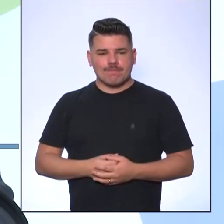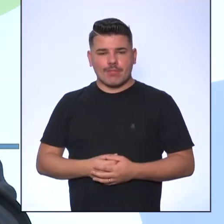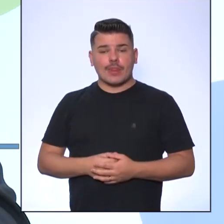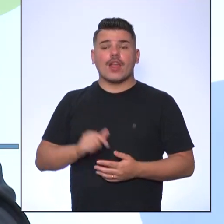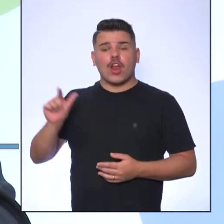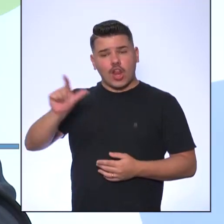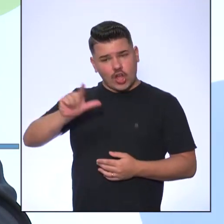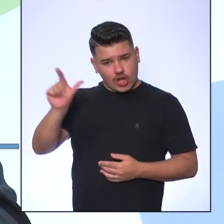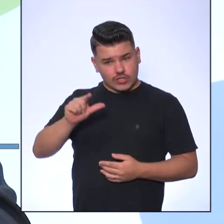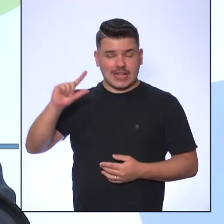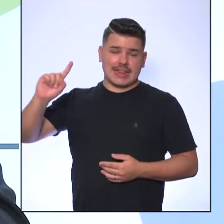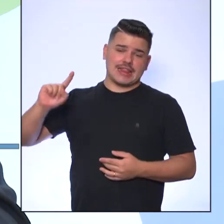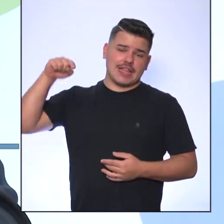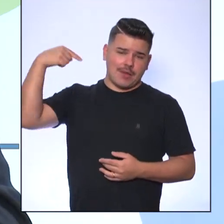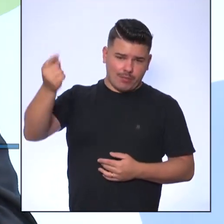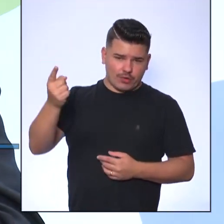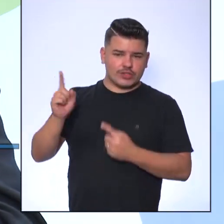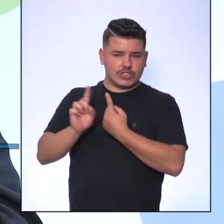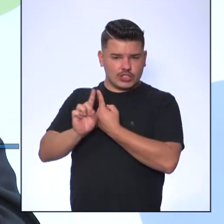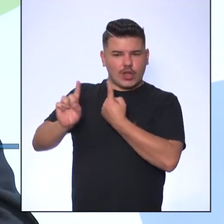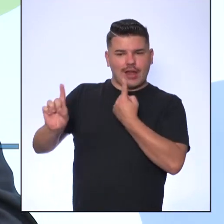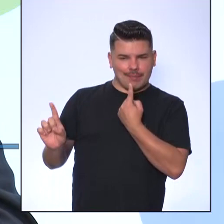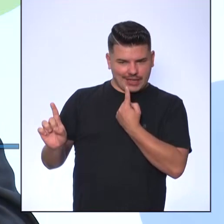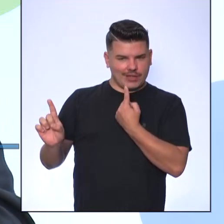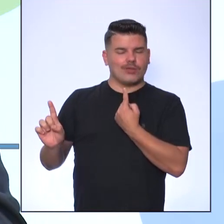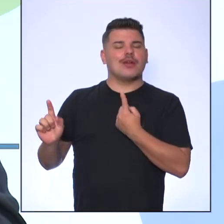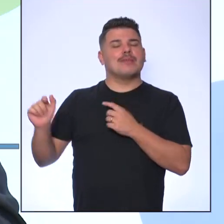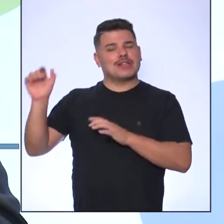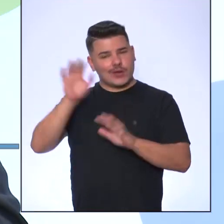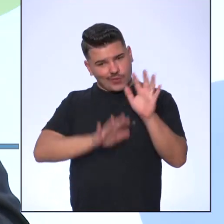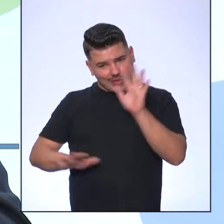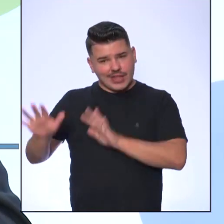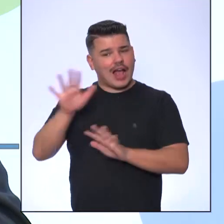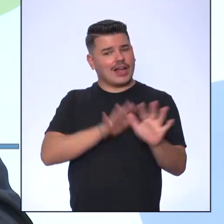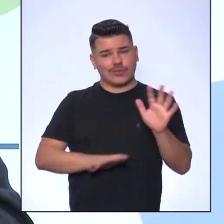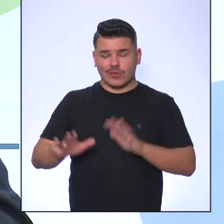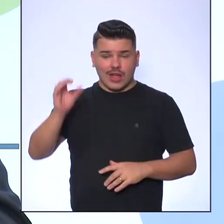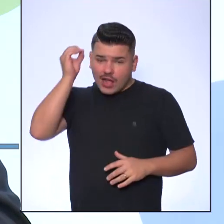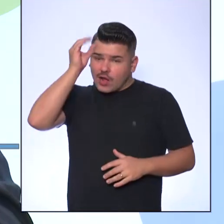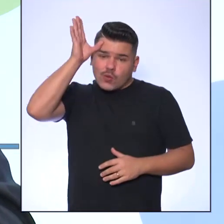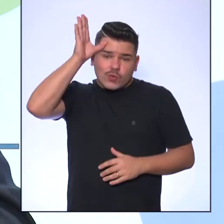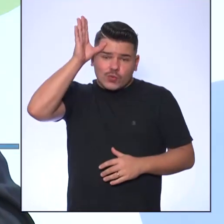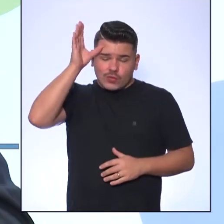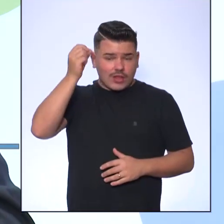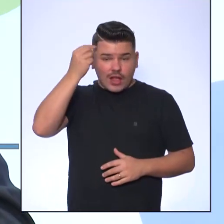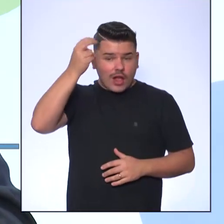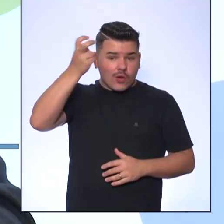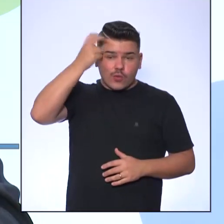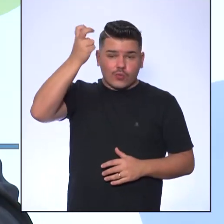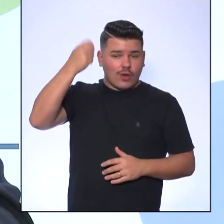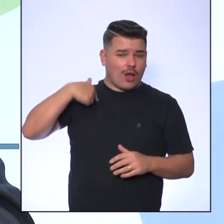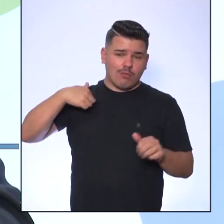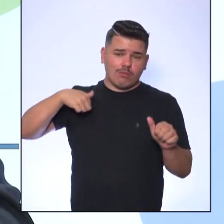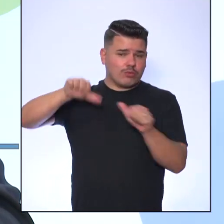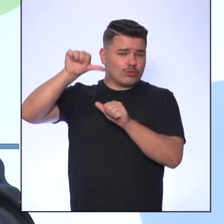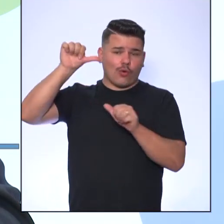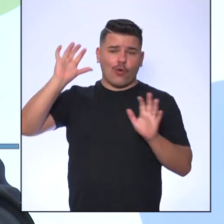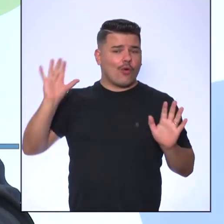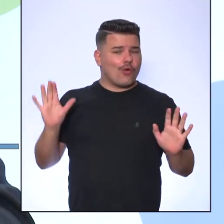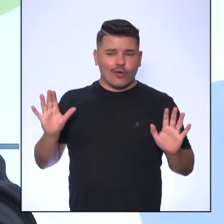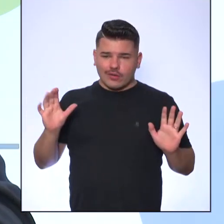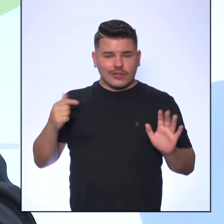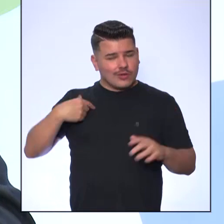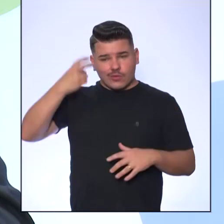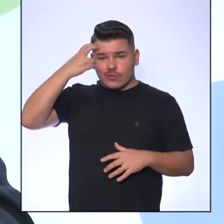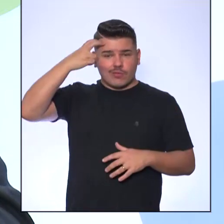mesmo pós esse isolamento, teremos que ter cuidado, a nossa cultura vai ter que mudar, né, galera? Vai ter que ter uma mudança nossa de